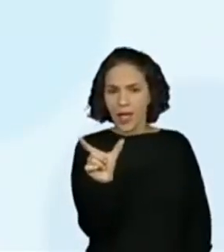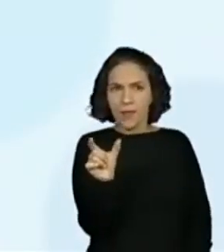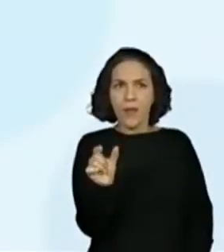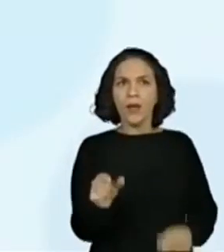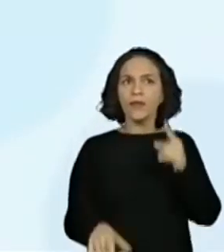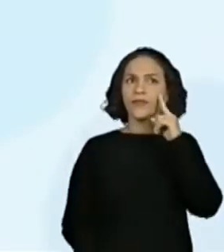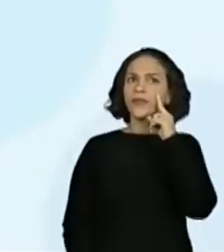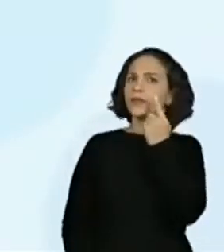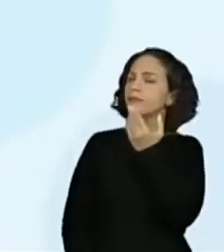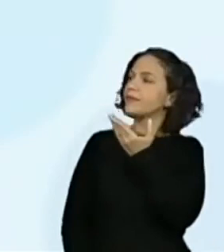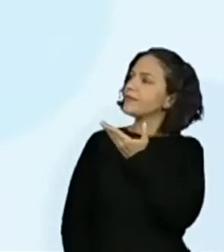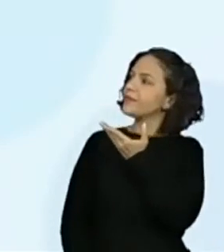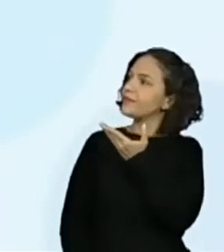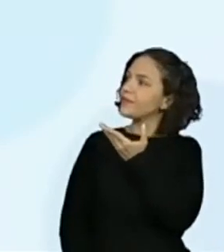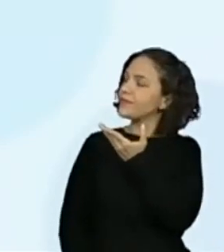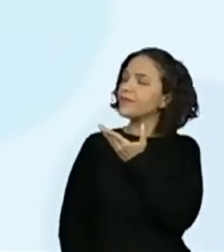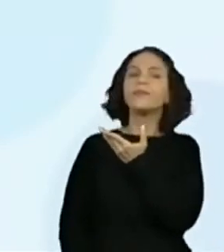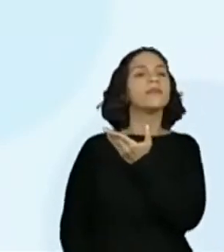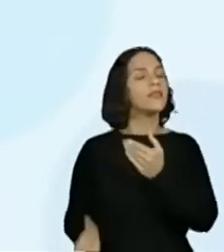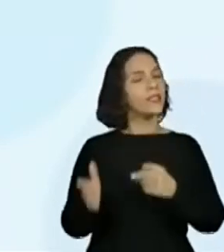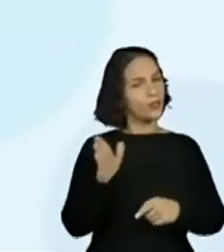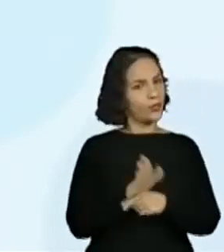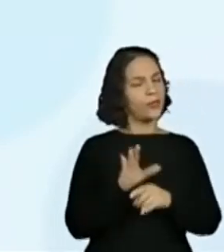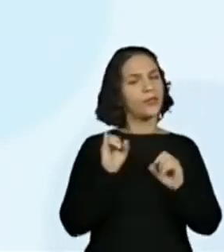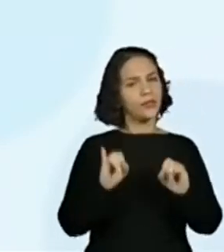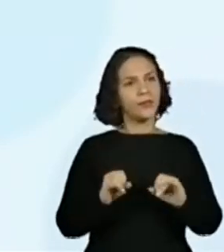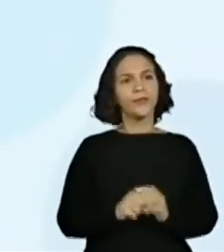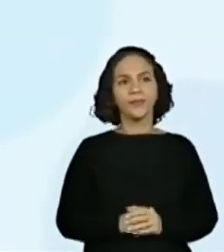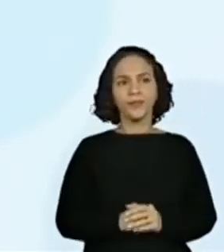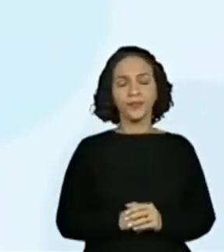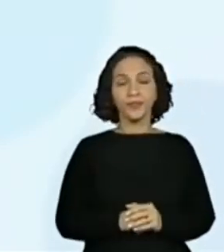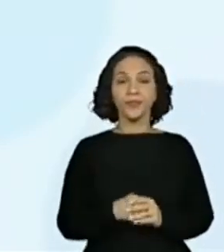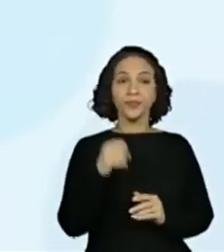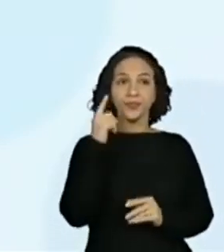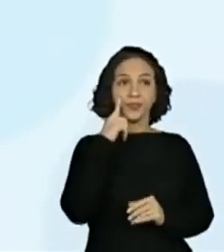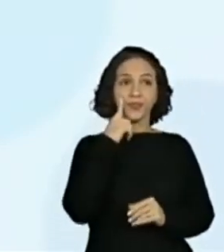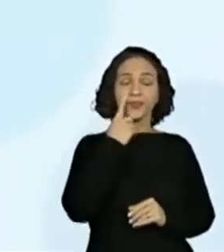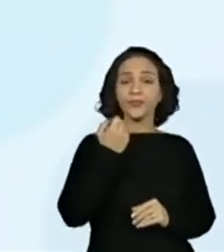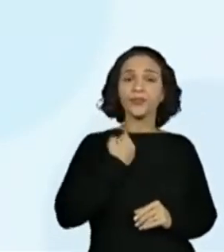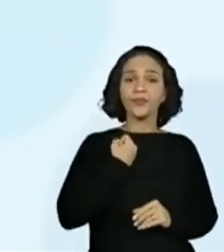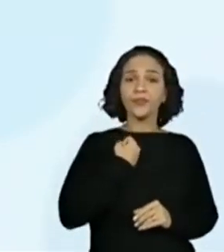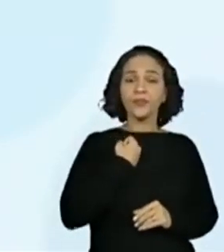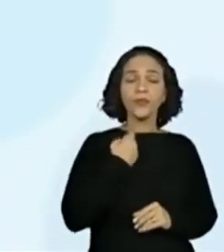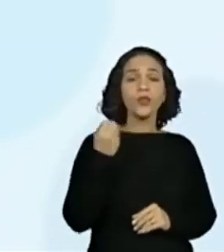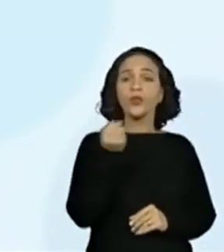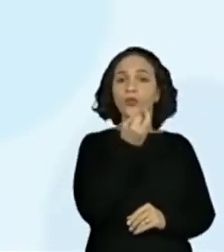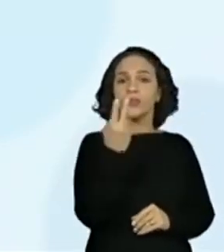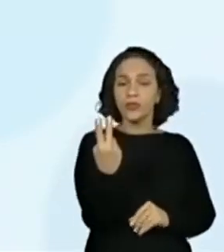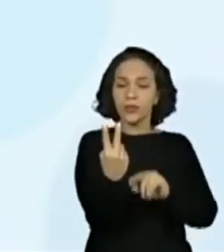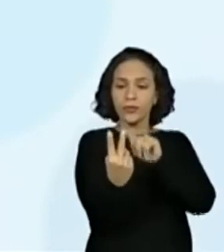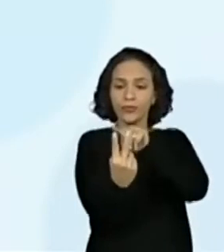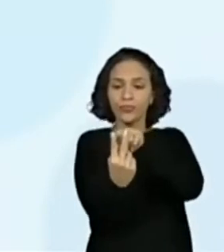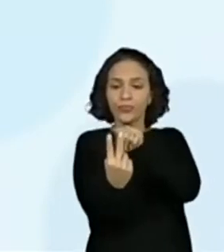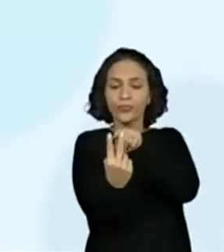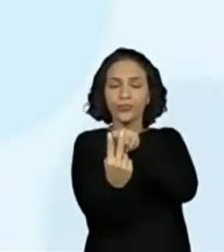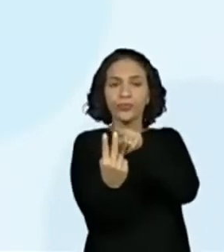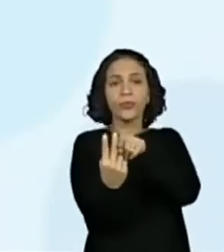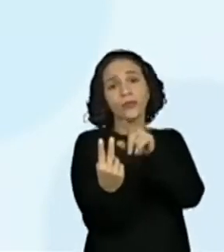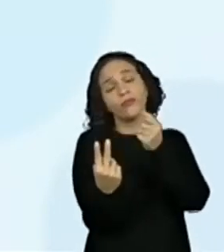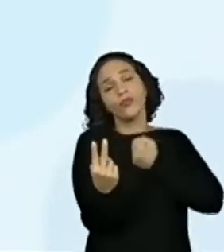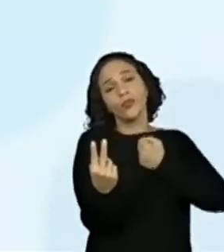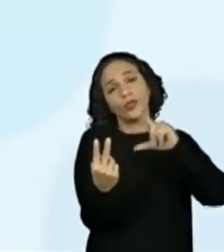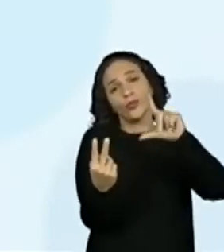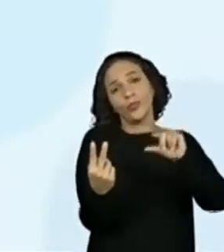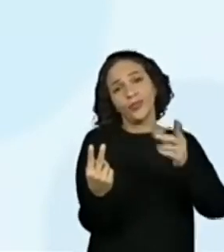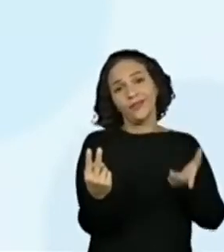para a quantidade de algarismos ajuda. Então, nós vamos pegar aqui o número que tem a menor quantidade de algarismos, que é